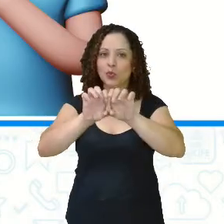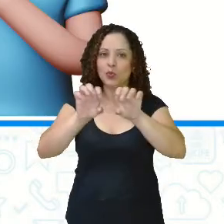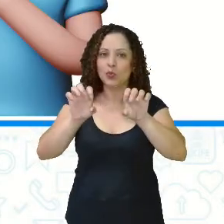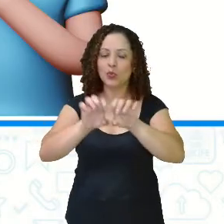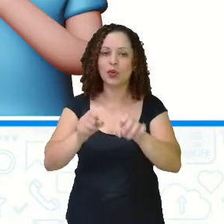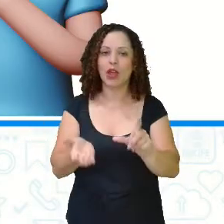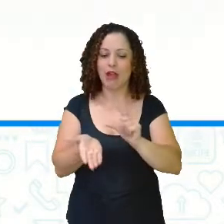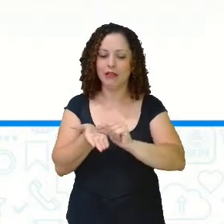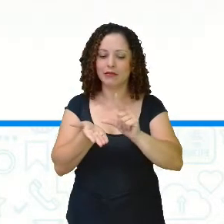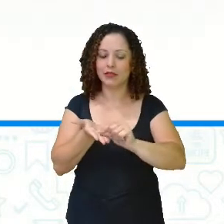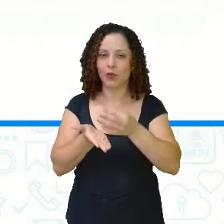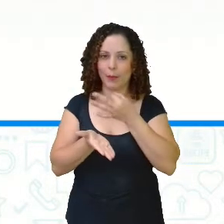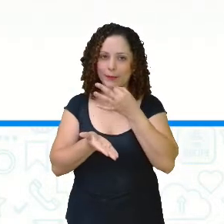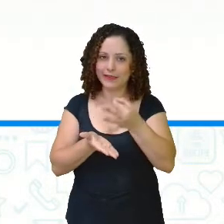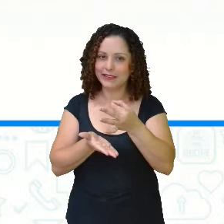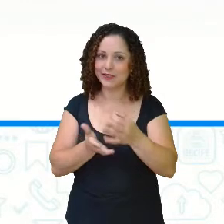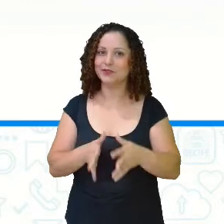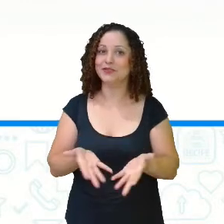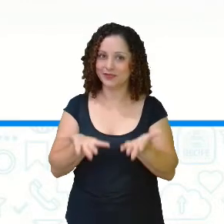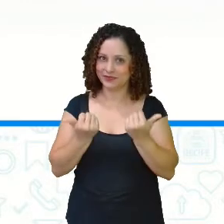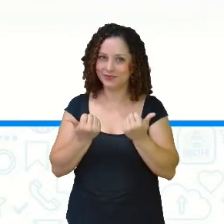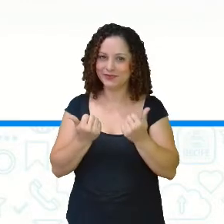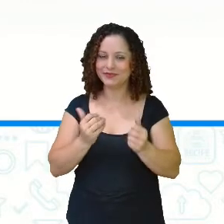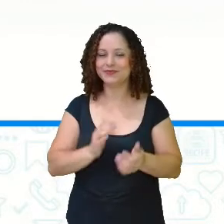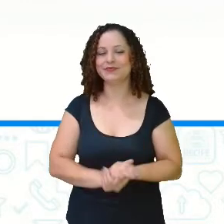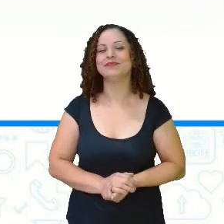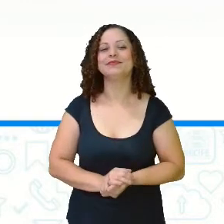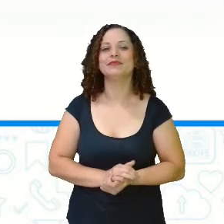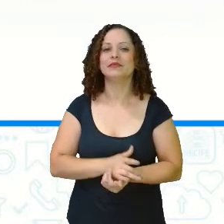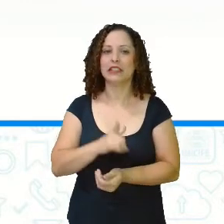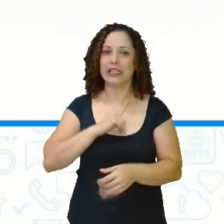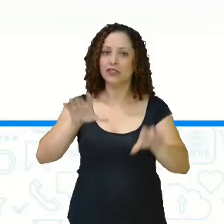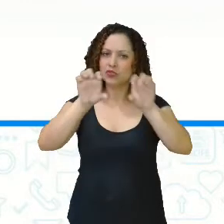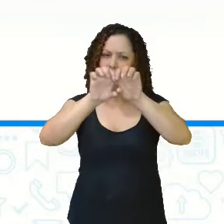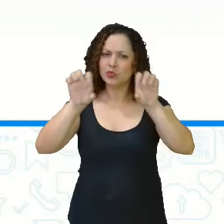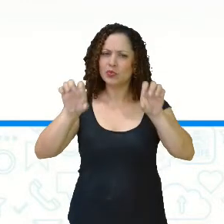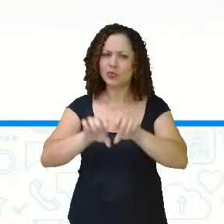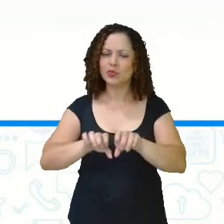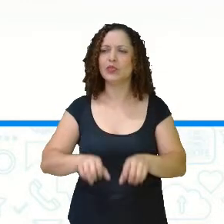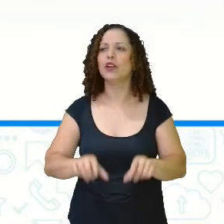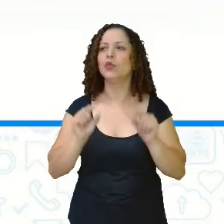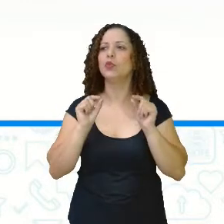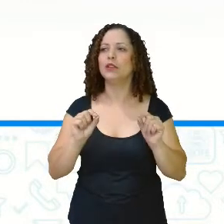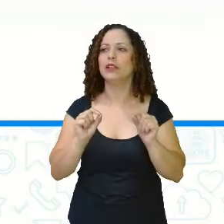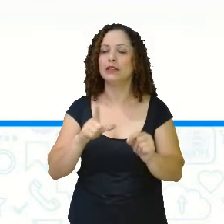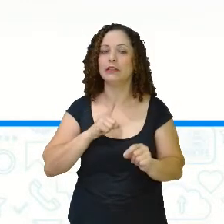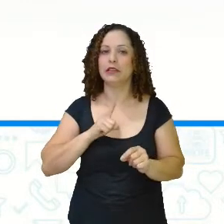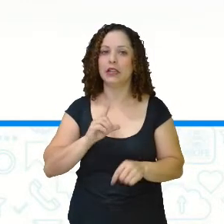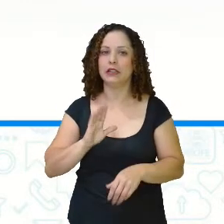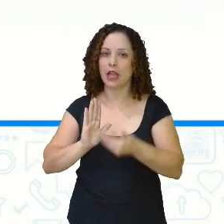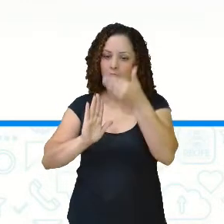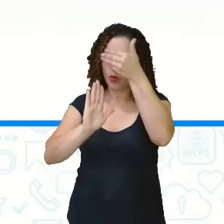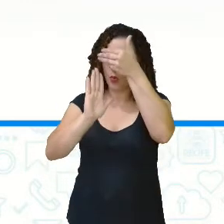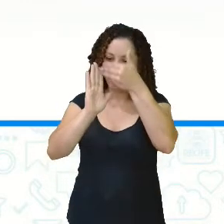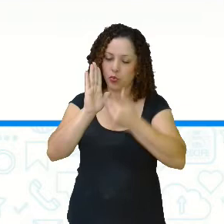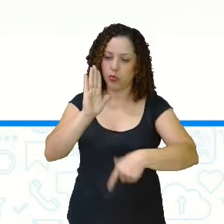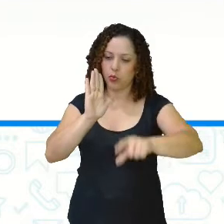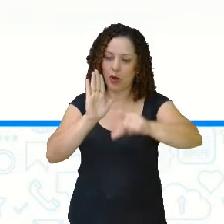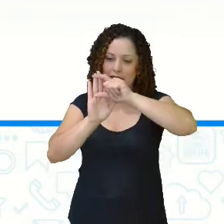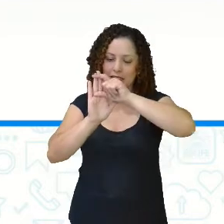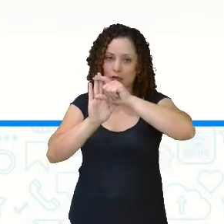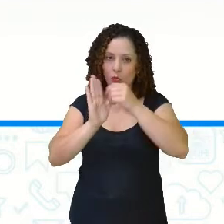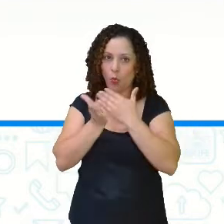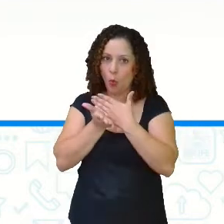de opinião? Tem umas estruturas interessantes. Ó. Tem a introdução, que ali eu estou expondo,